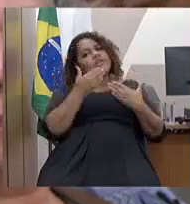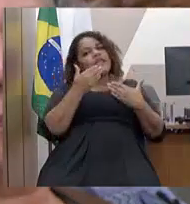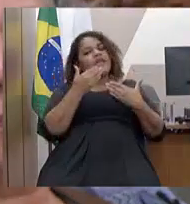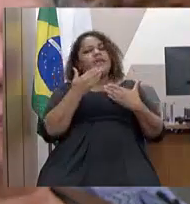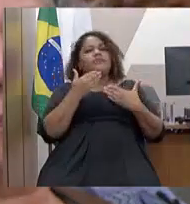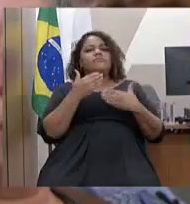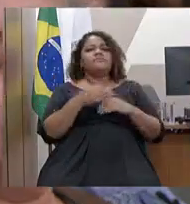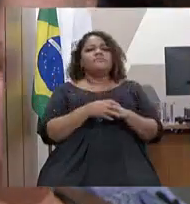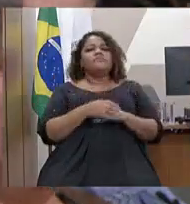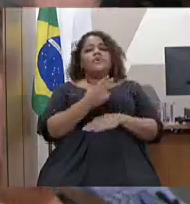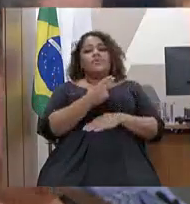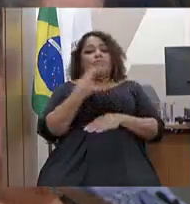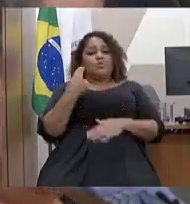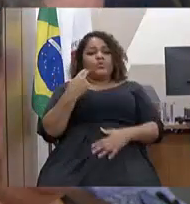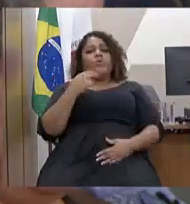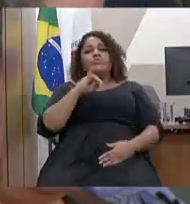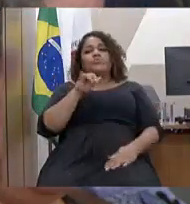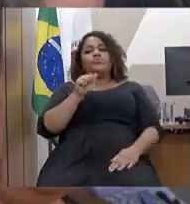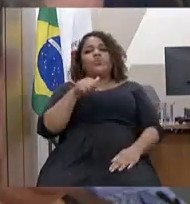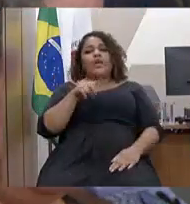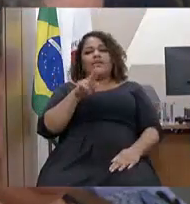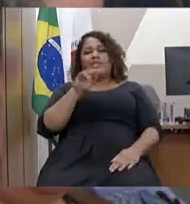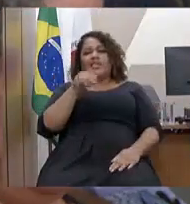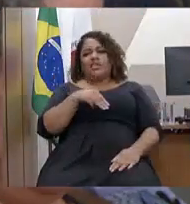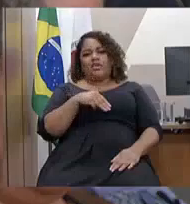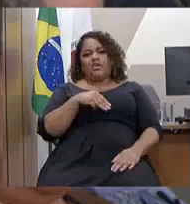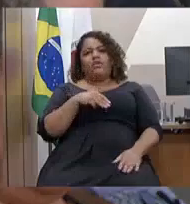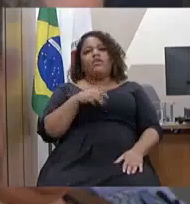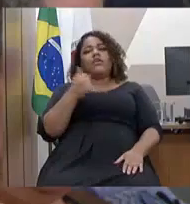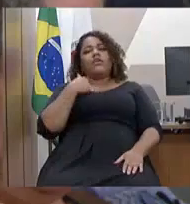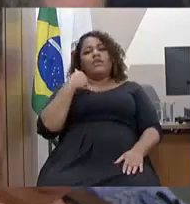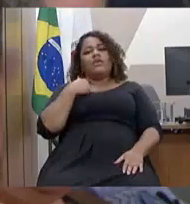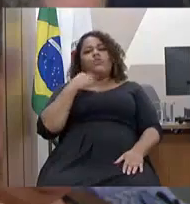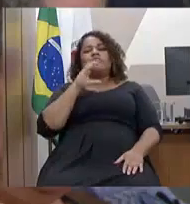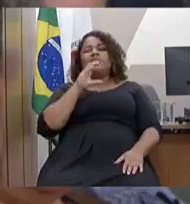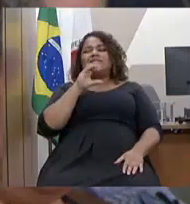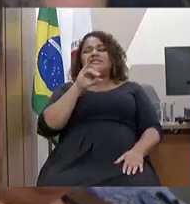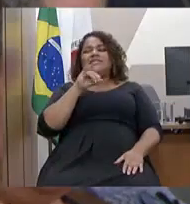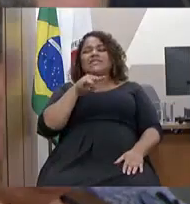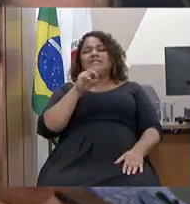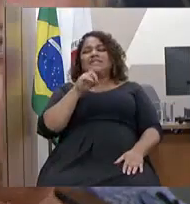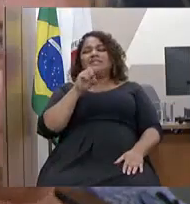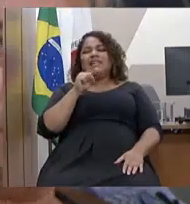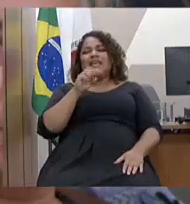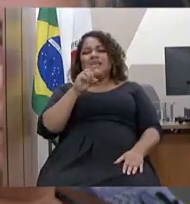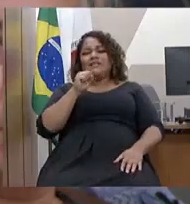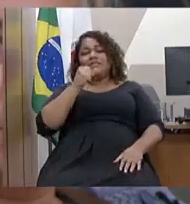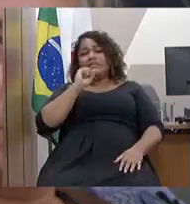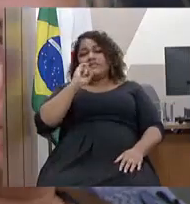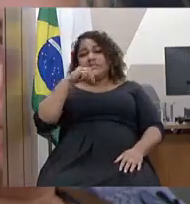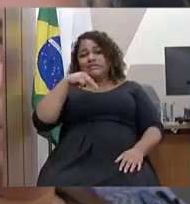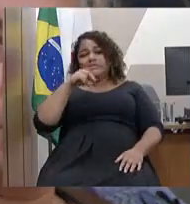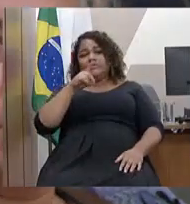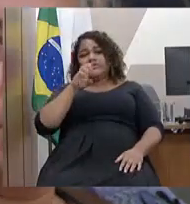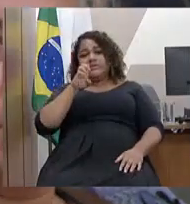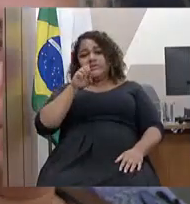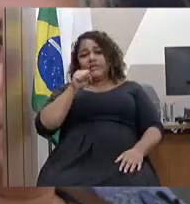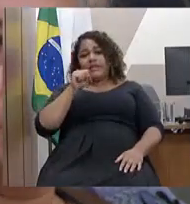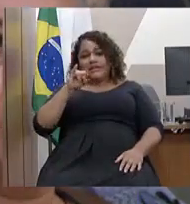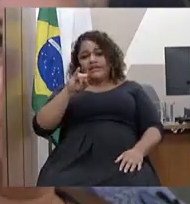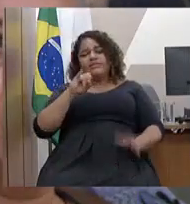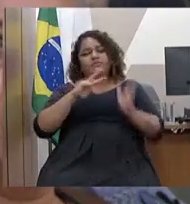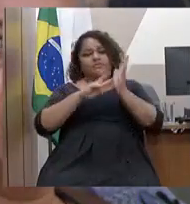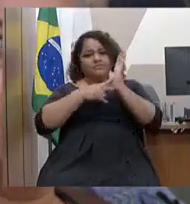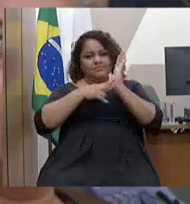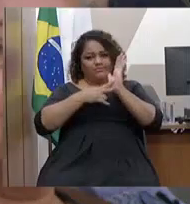meu nome é Joaquim Valdomiro Gomes eu sou do sindés sindicato que representa os trabalhadores da Saúde privada de Belo